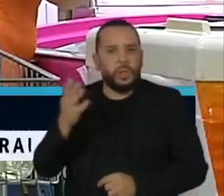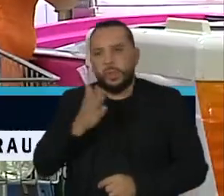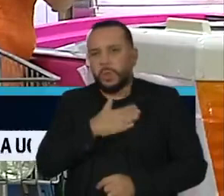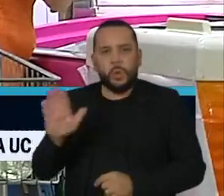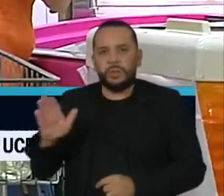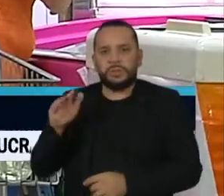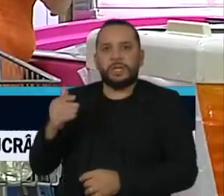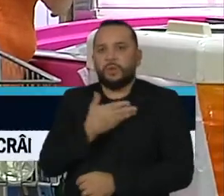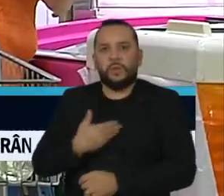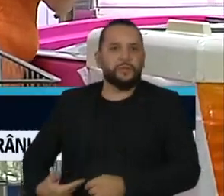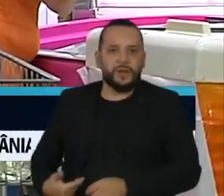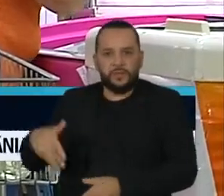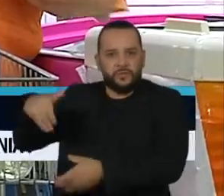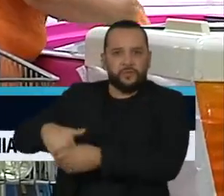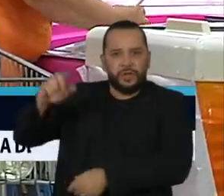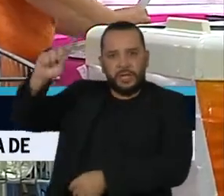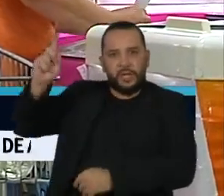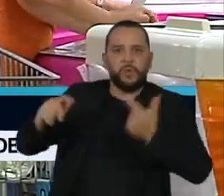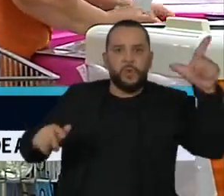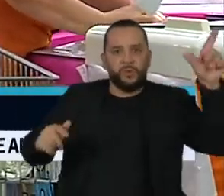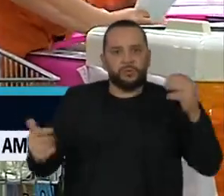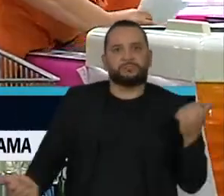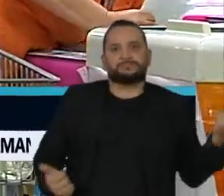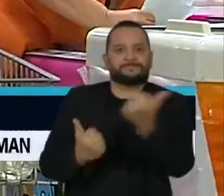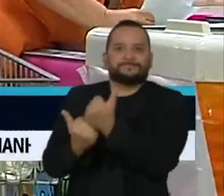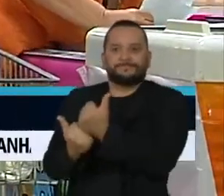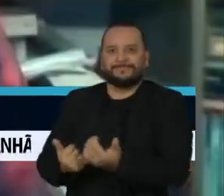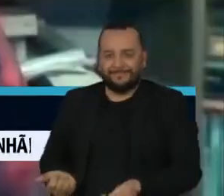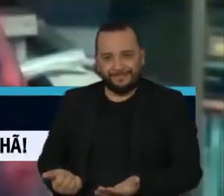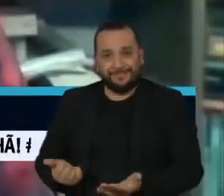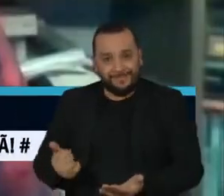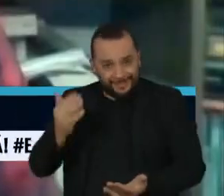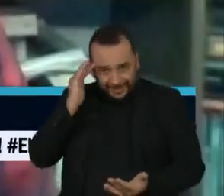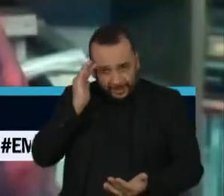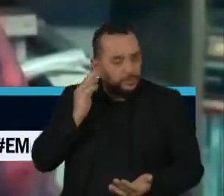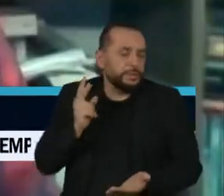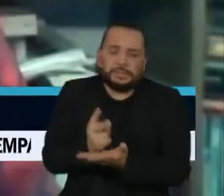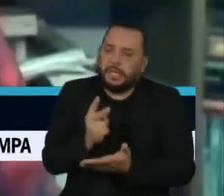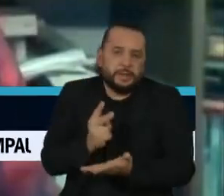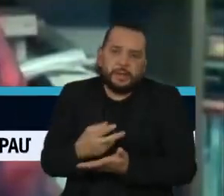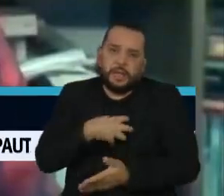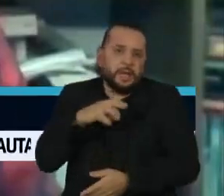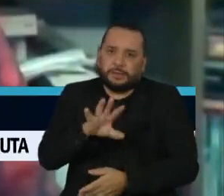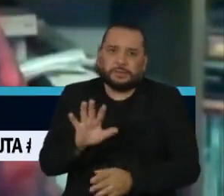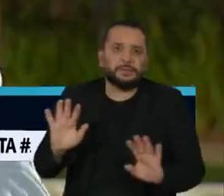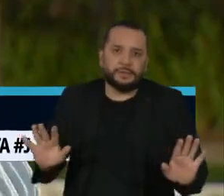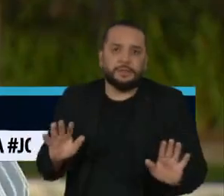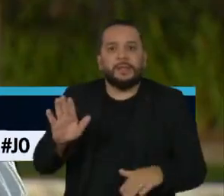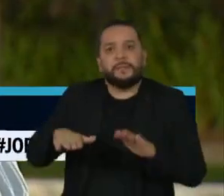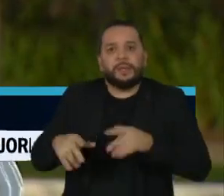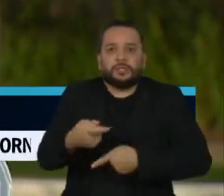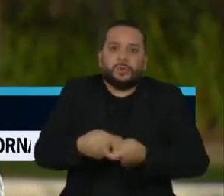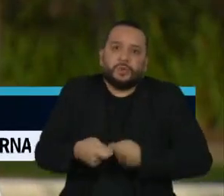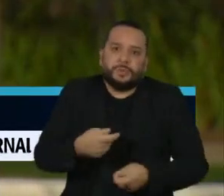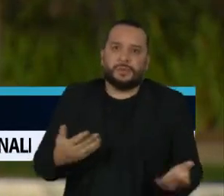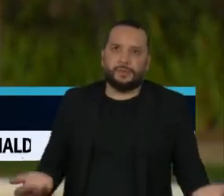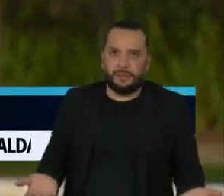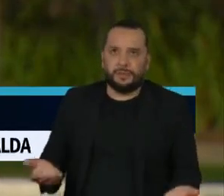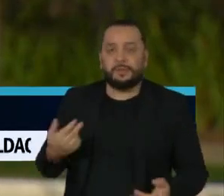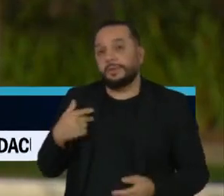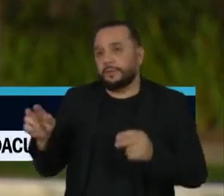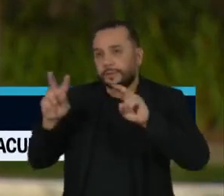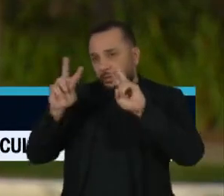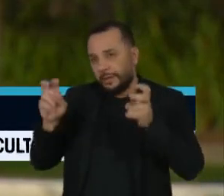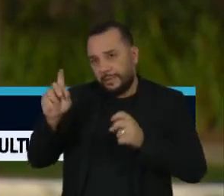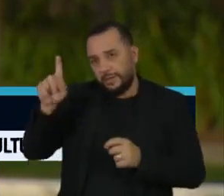do eleitor e isso sempre atribuído né Há bons ou maus presidentes de acordo com os ciclos econômicos o tema já